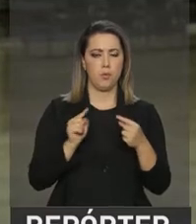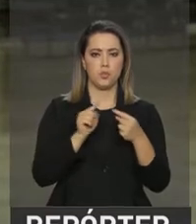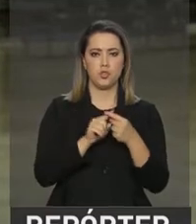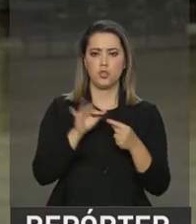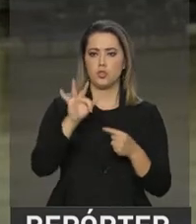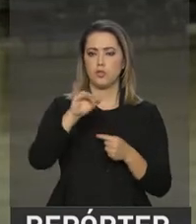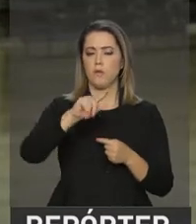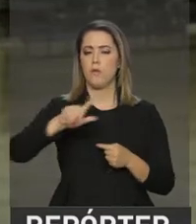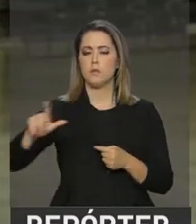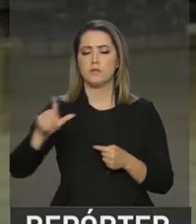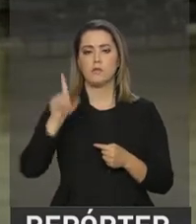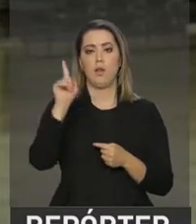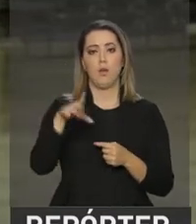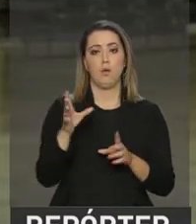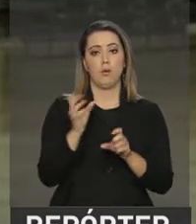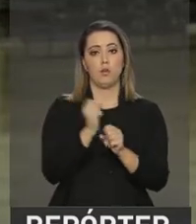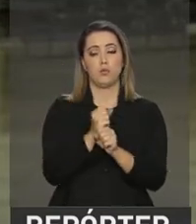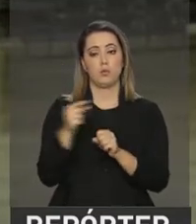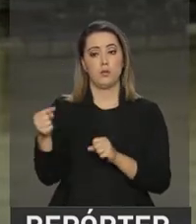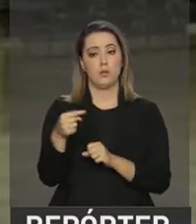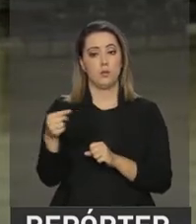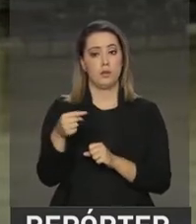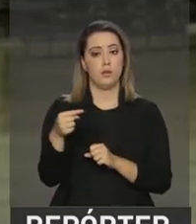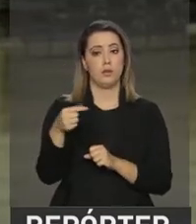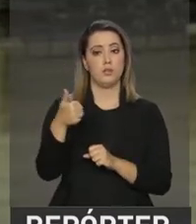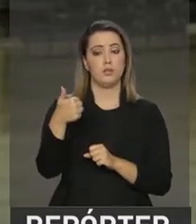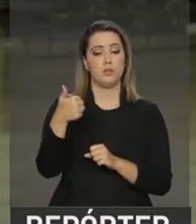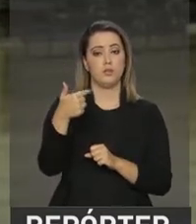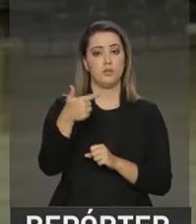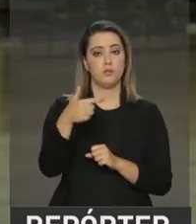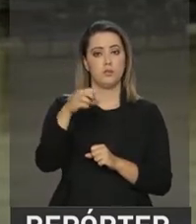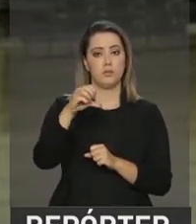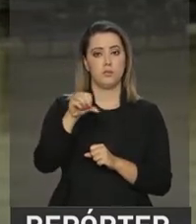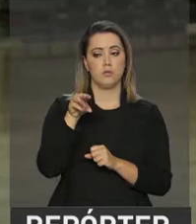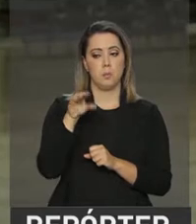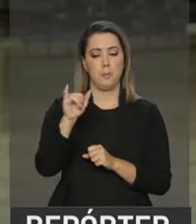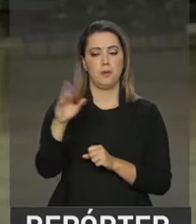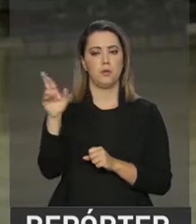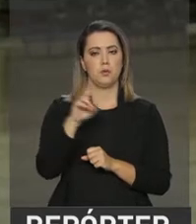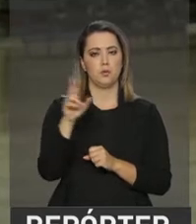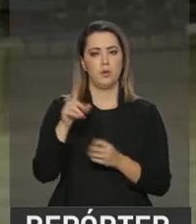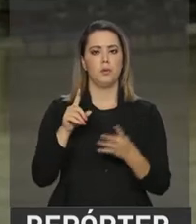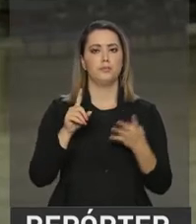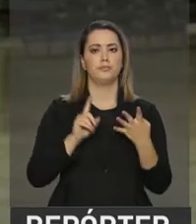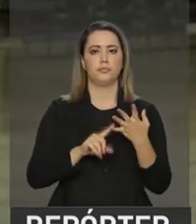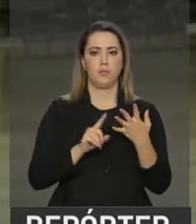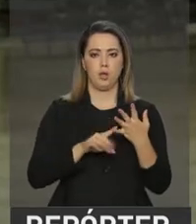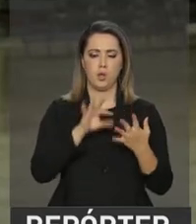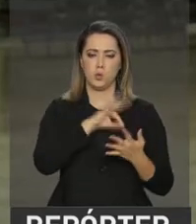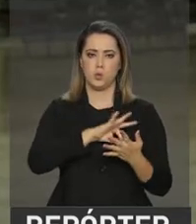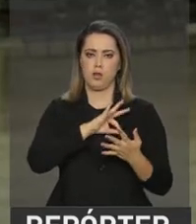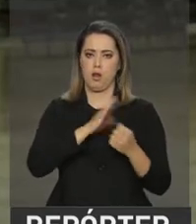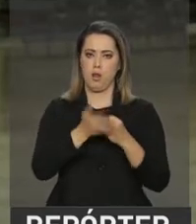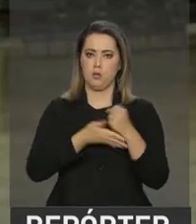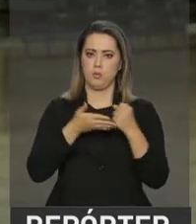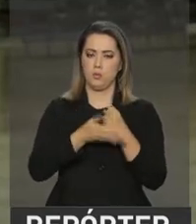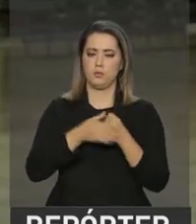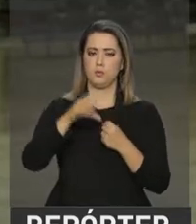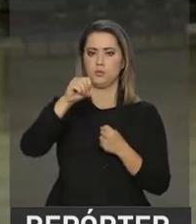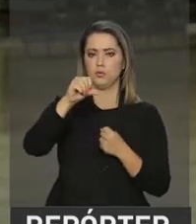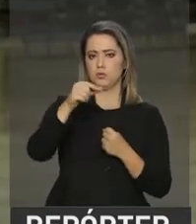do governo federal de 129 bilhões de reais e um salário mínimo de novecentos e setenta e nove